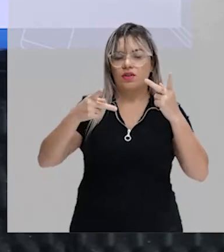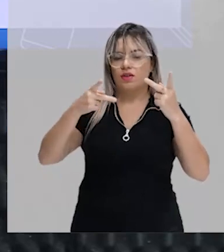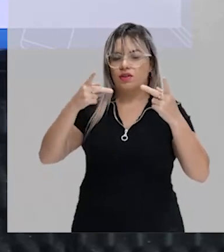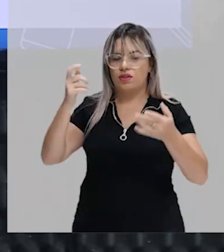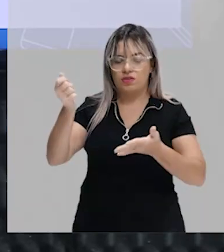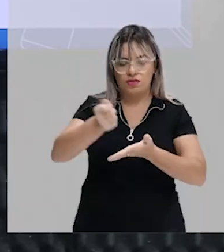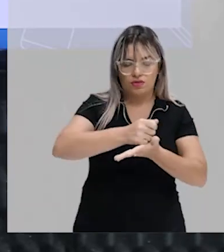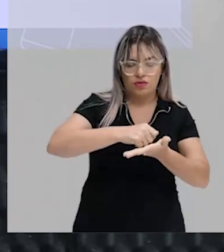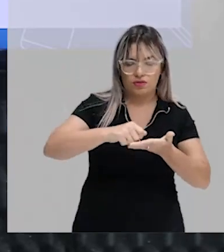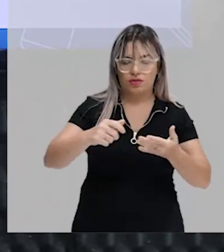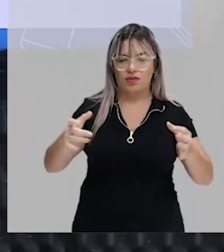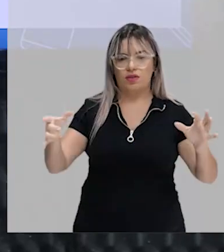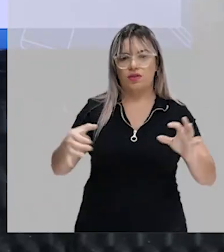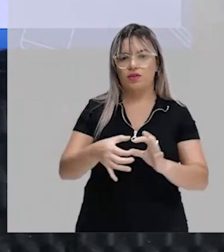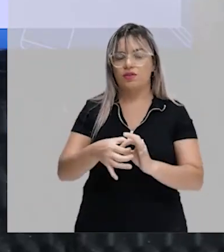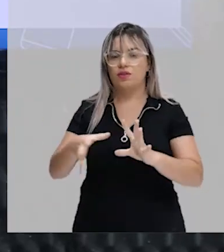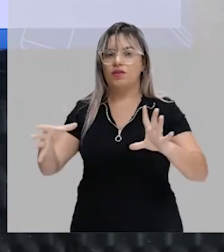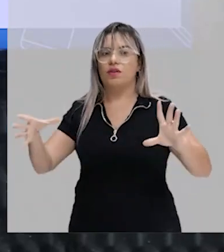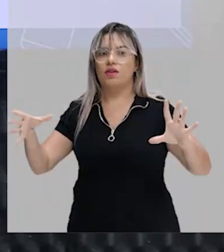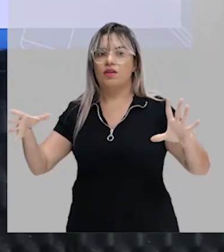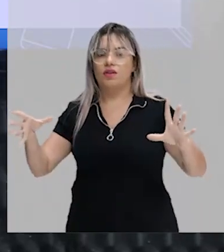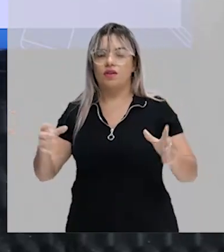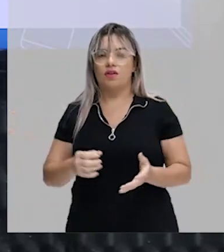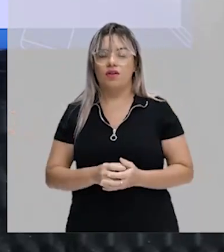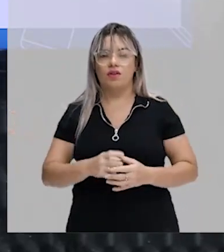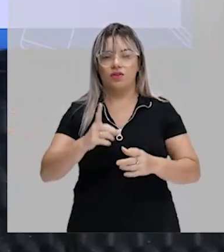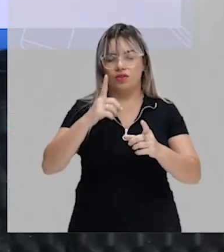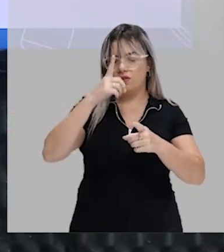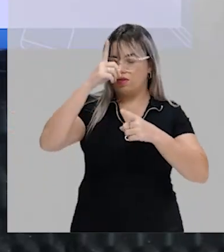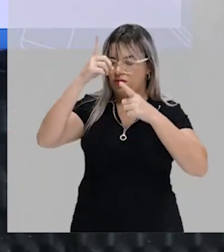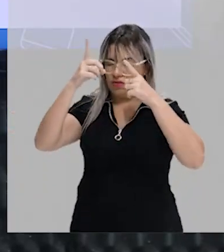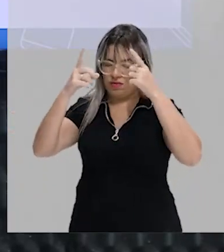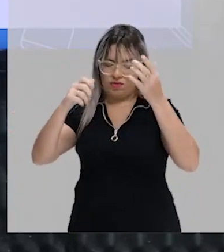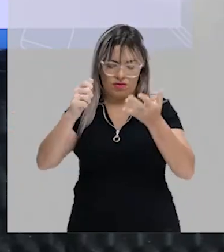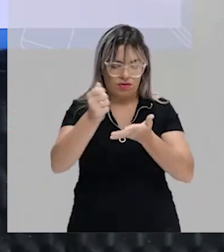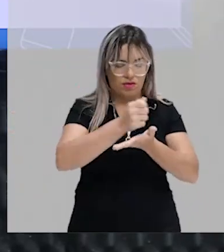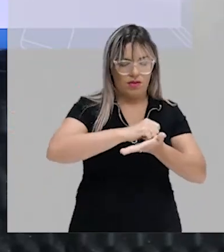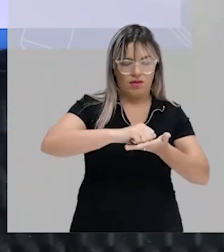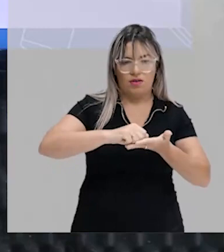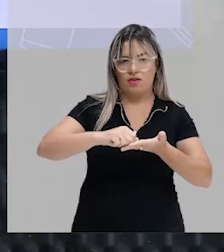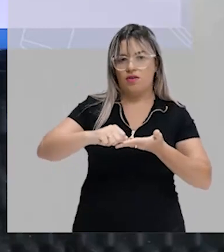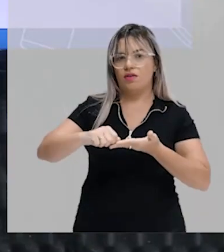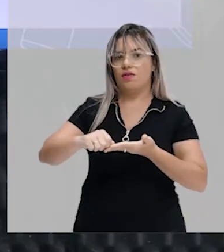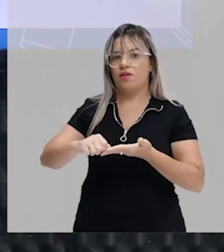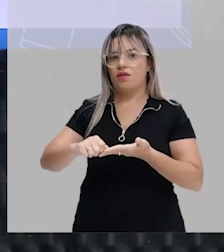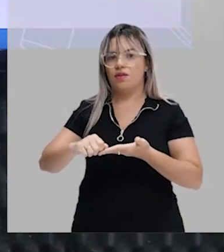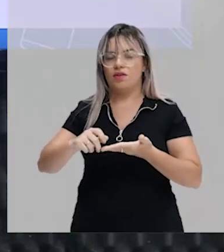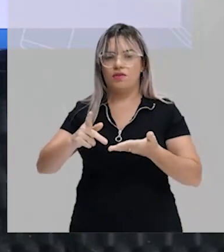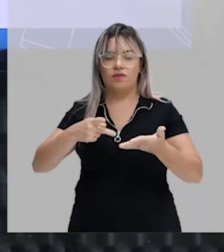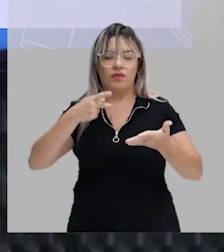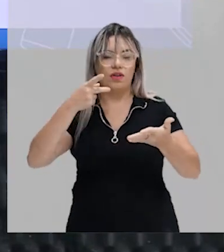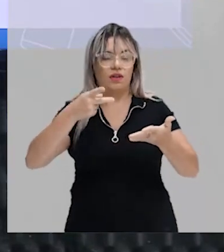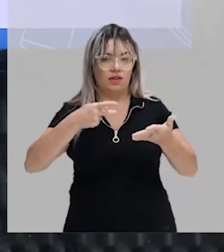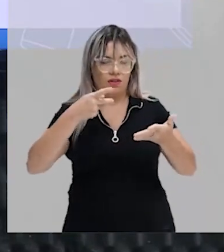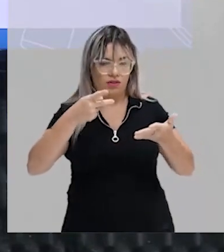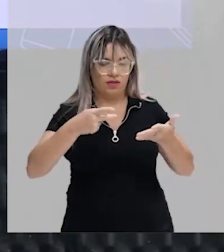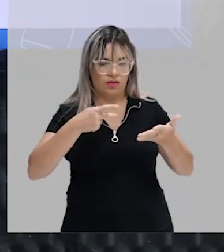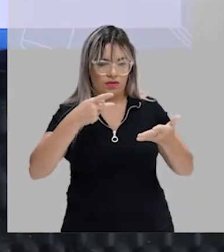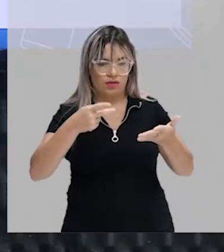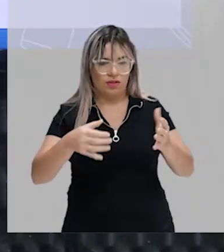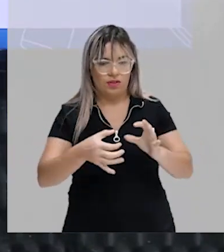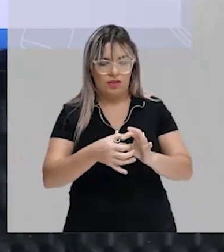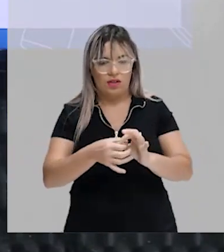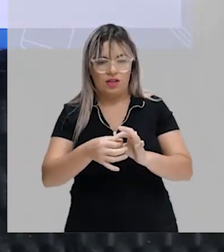dá a liberdade de criar, de compor, de dizer coisas fora